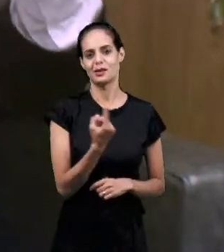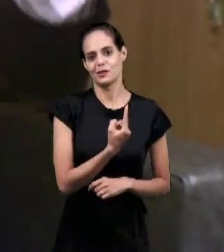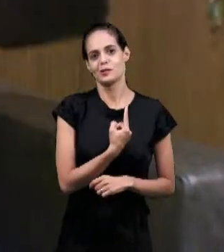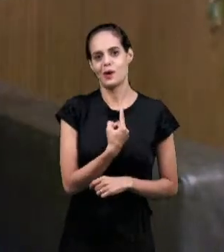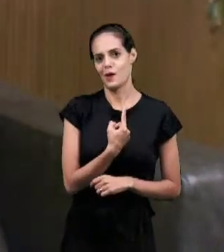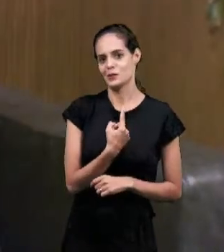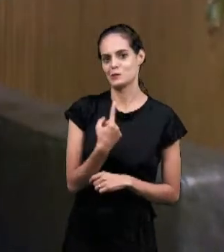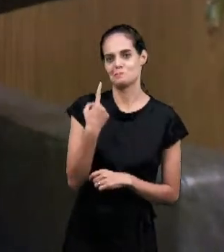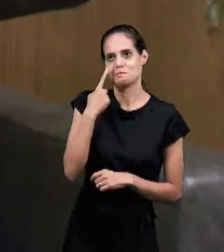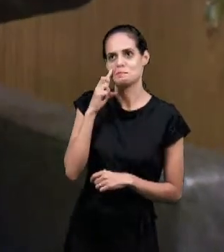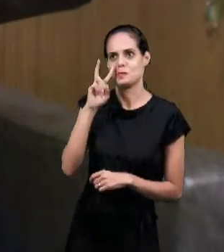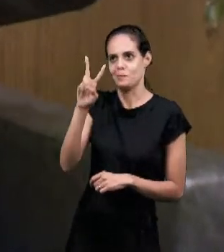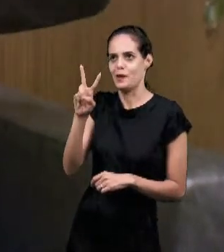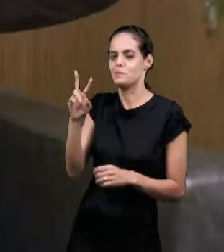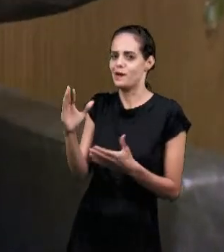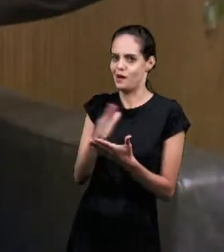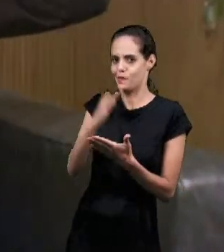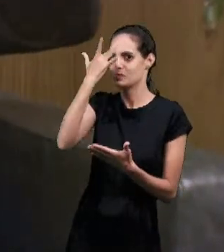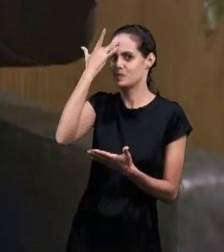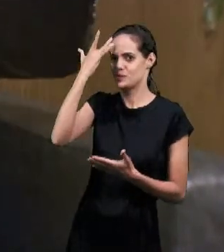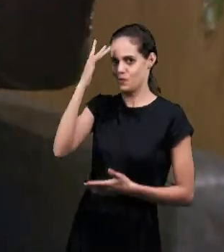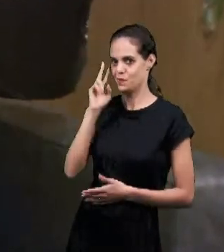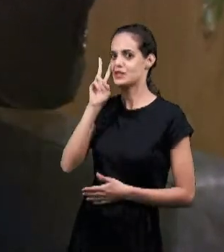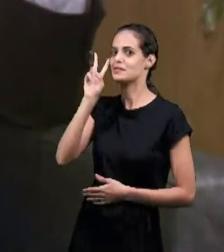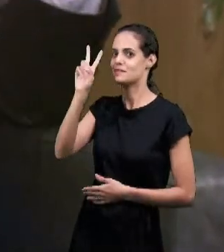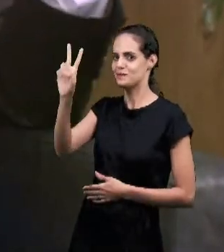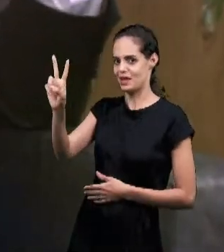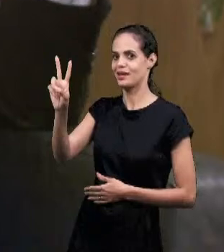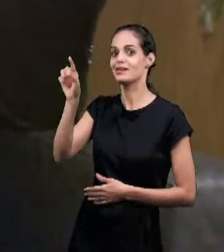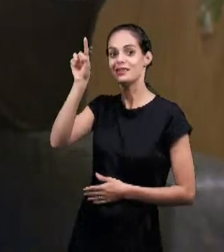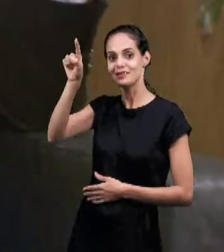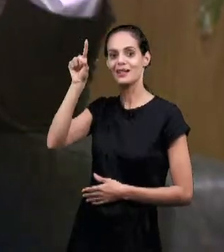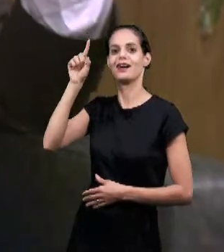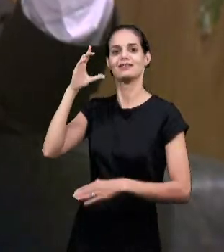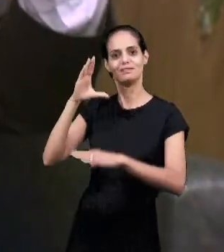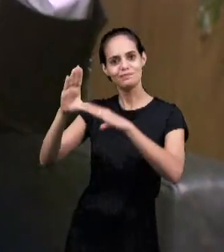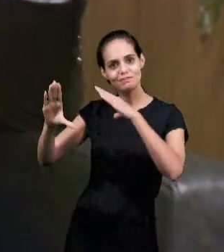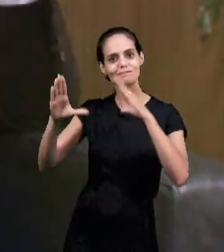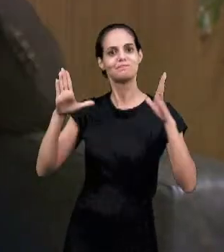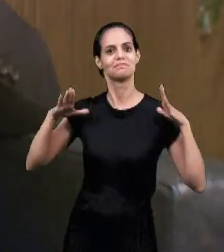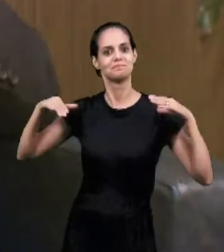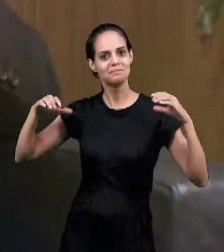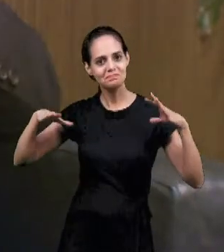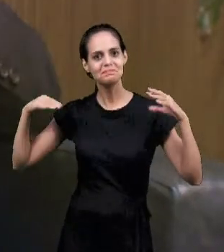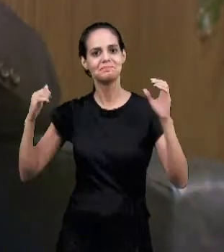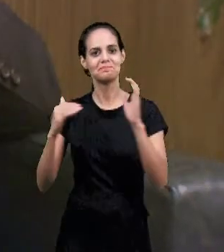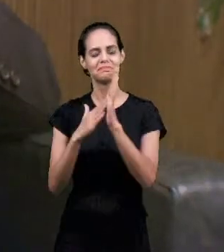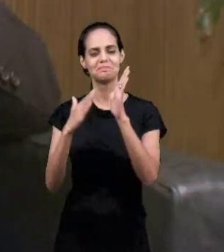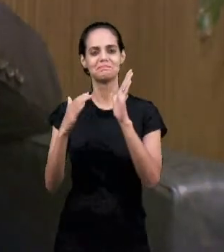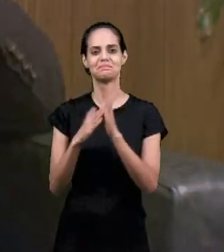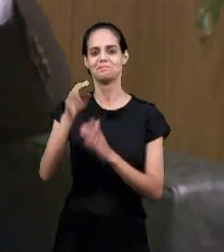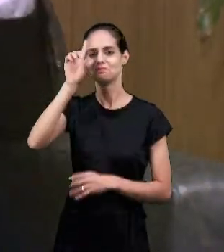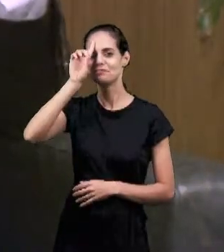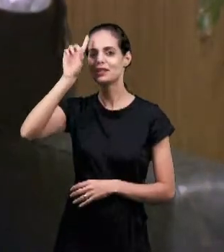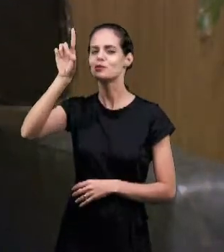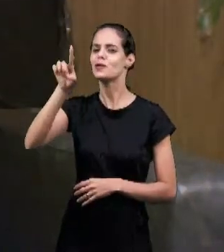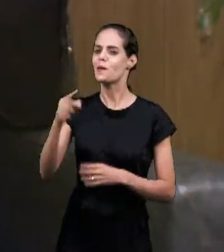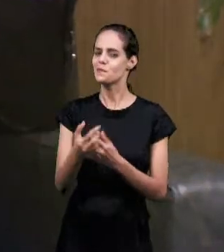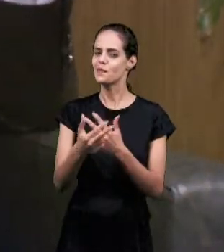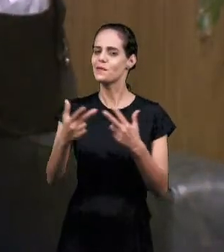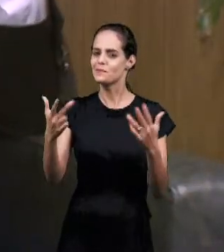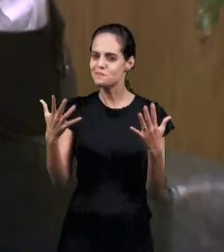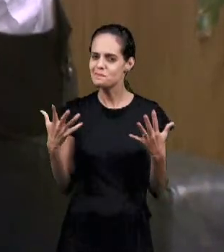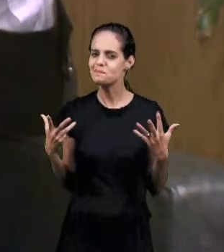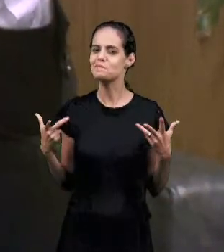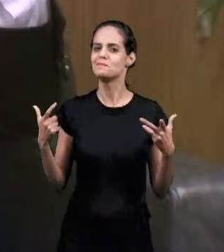têm o privilégio de ver os anjos cantando naquela melodia maravilhosa, louvando a Deus, uma coisa extraordinária. Agora, eu só fico